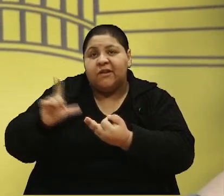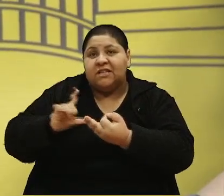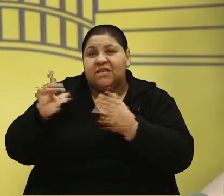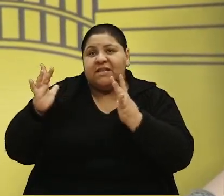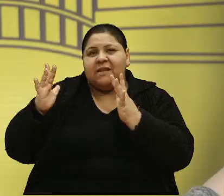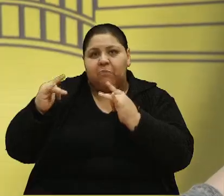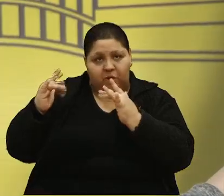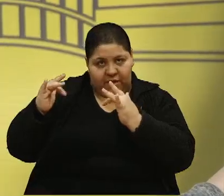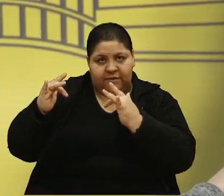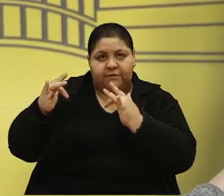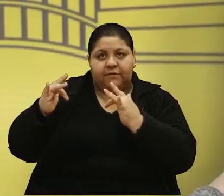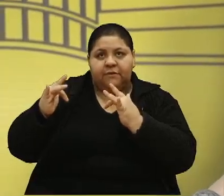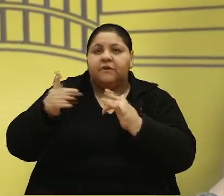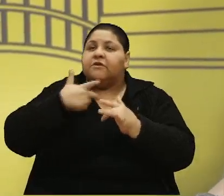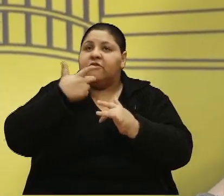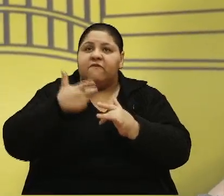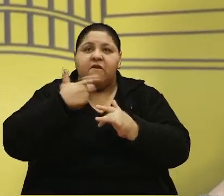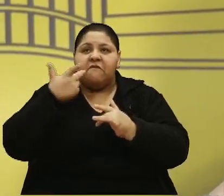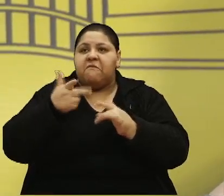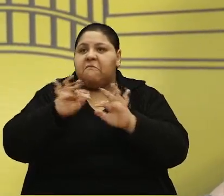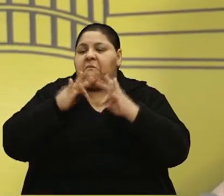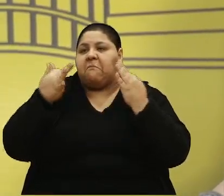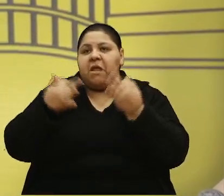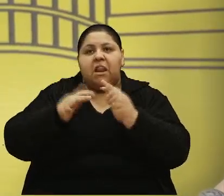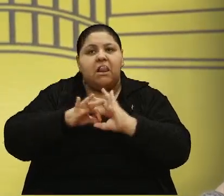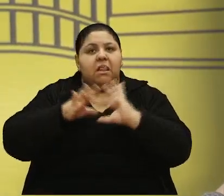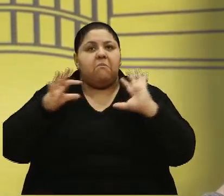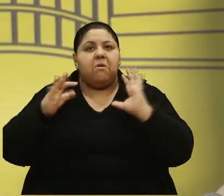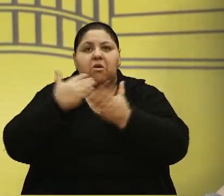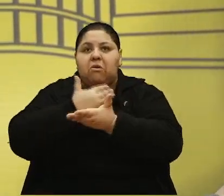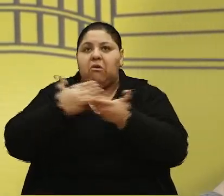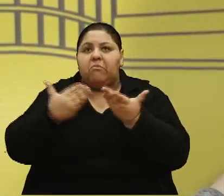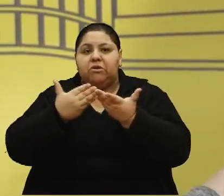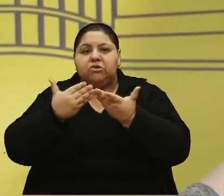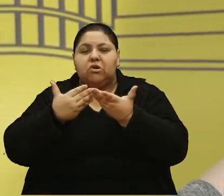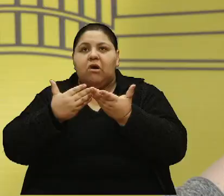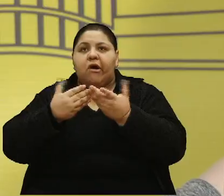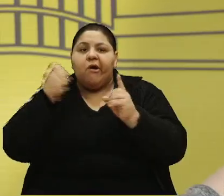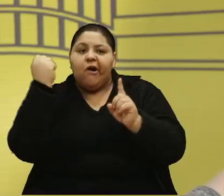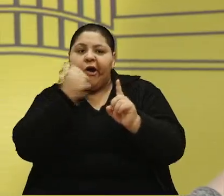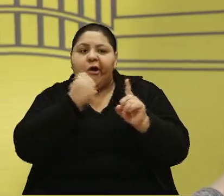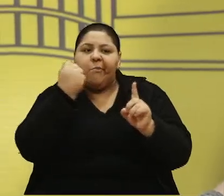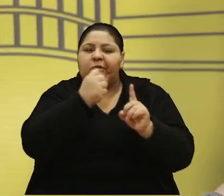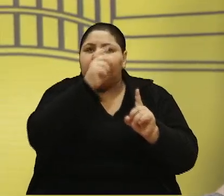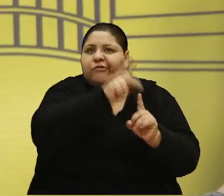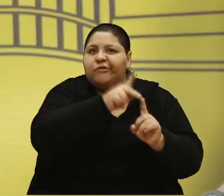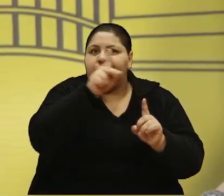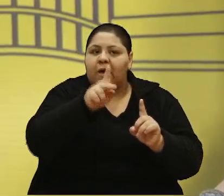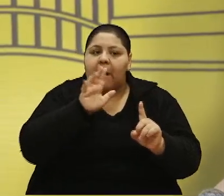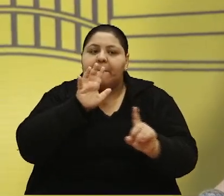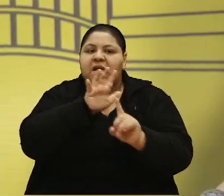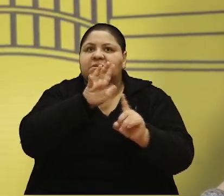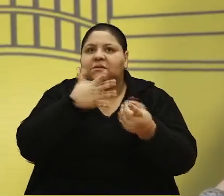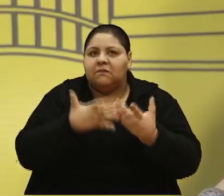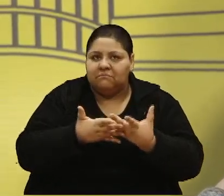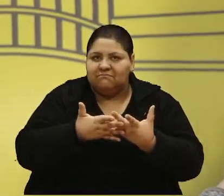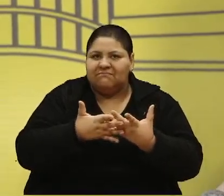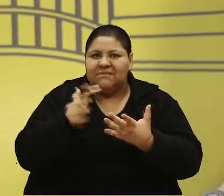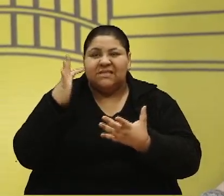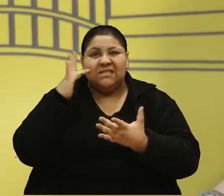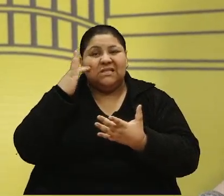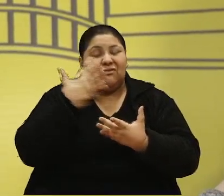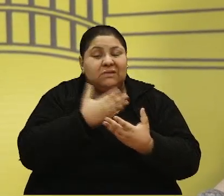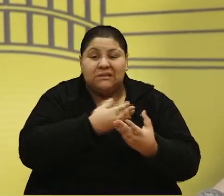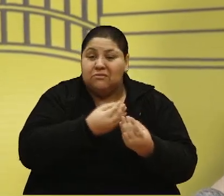namorado. E a família disse que autorizou e começou a agredir a professora, ameaçar. Então, está acontecendo